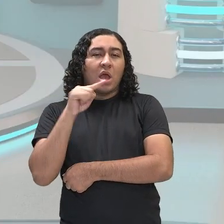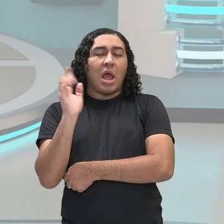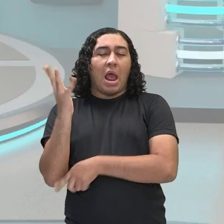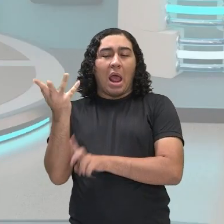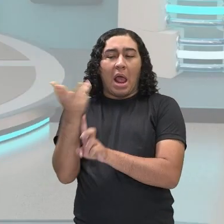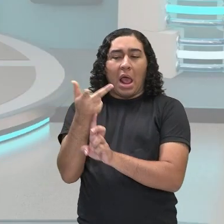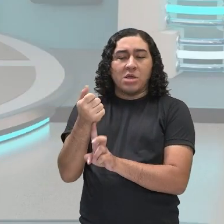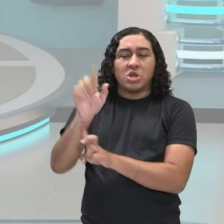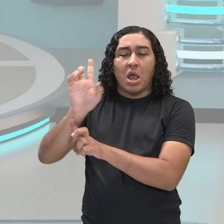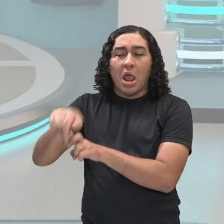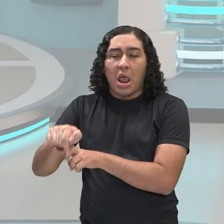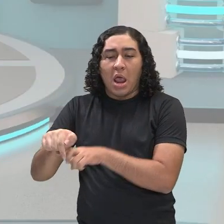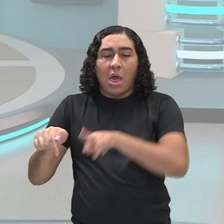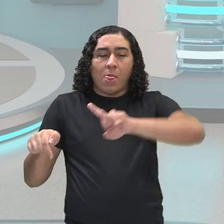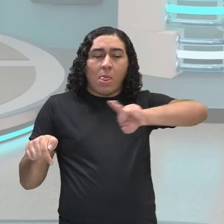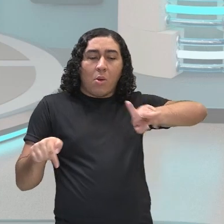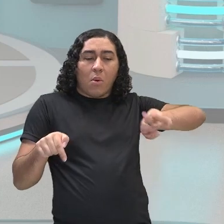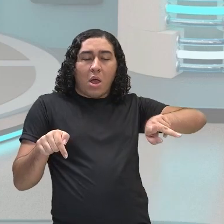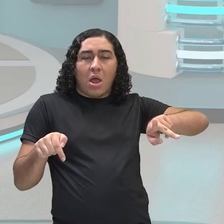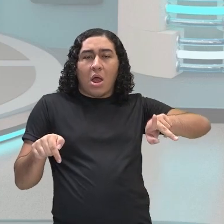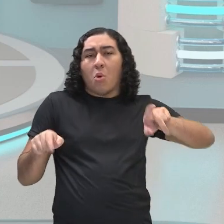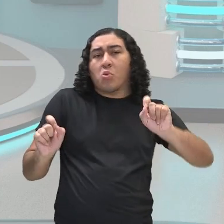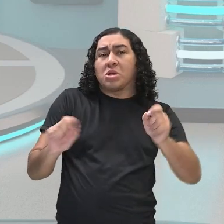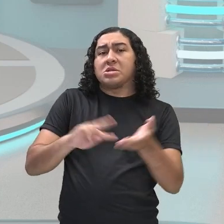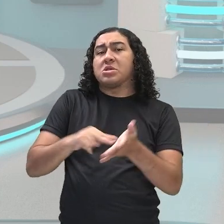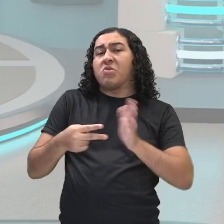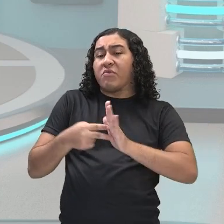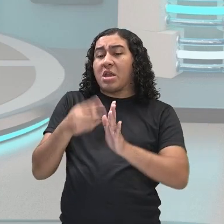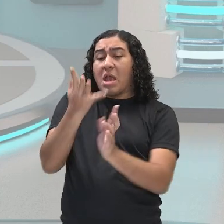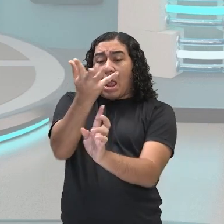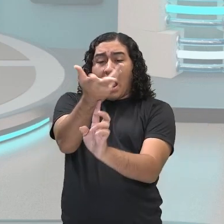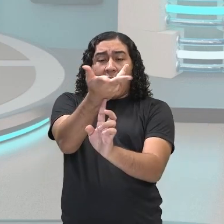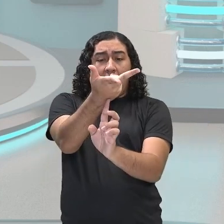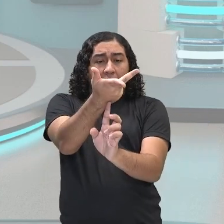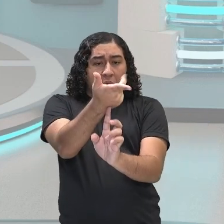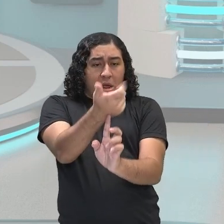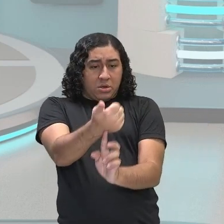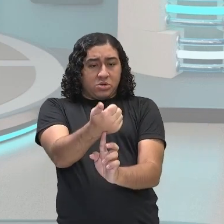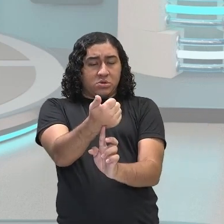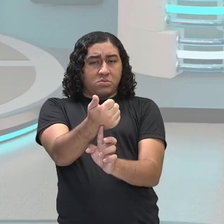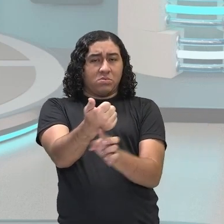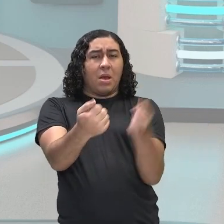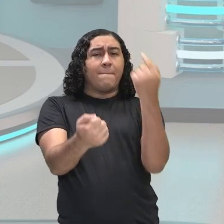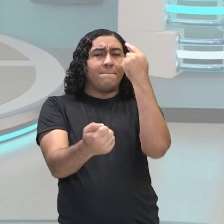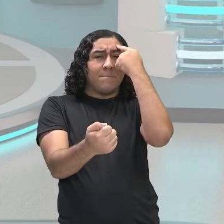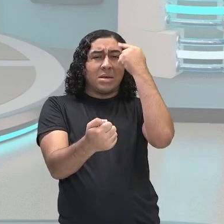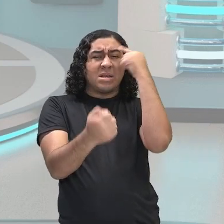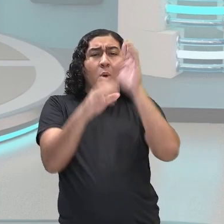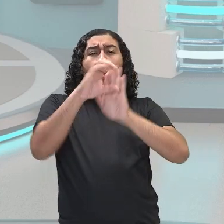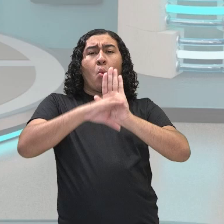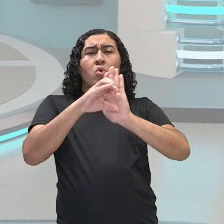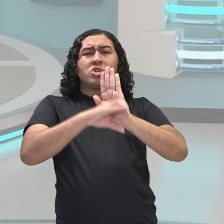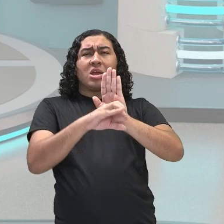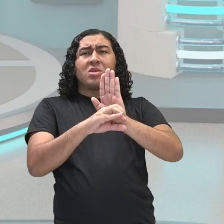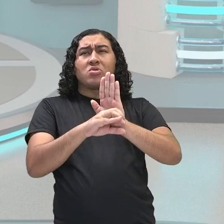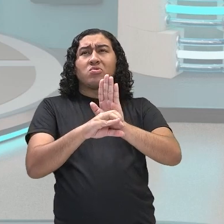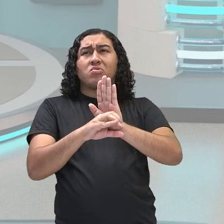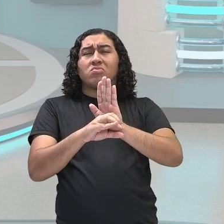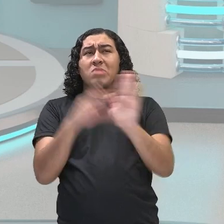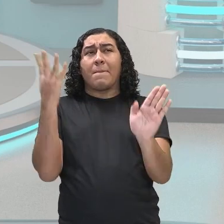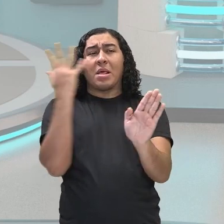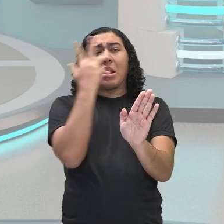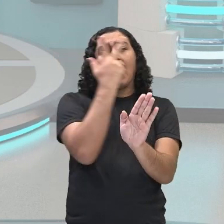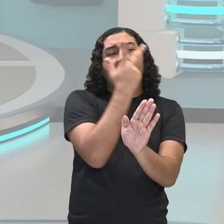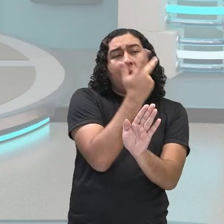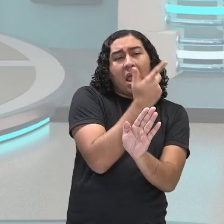O que é arte para mim? O que é arte para você? Se afastando um pouco do conceito de beleza, porque